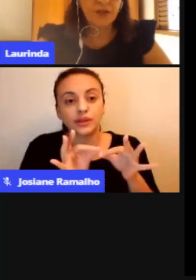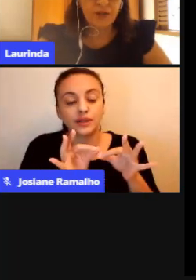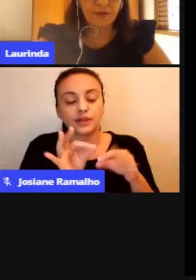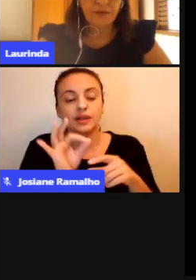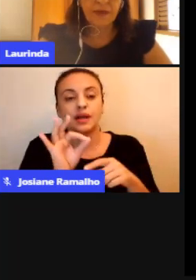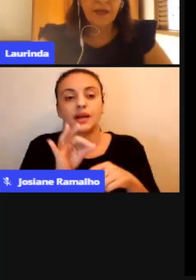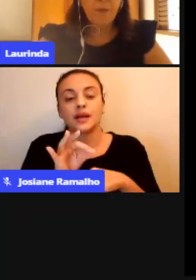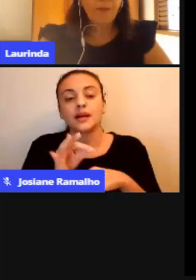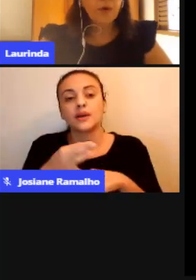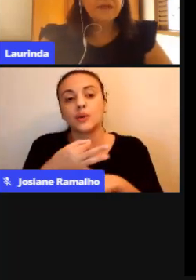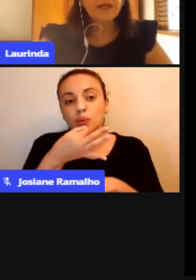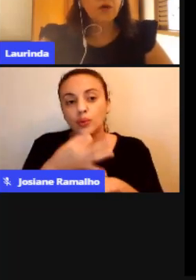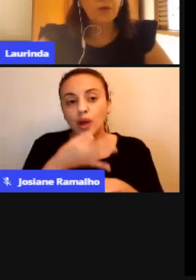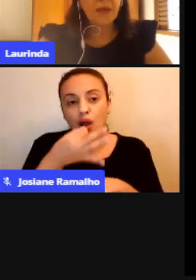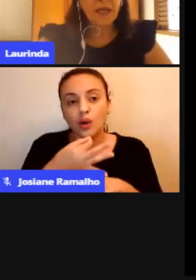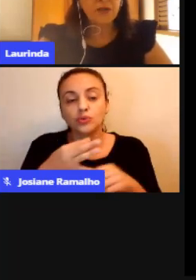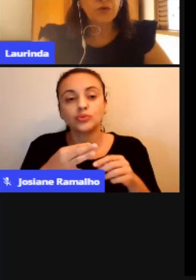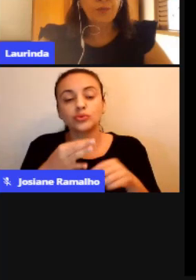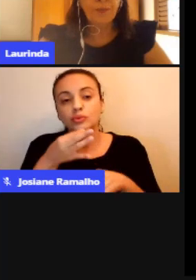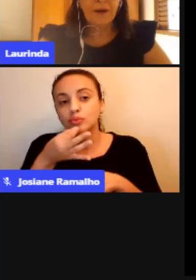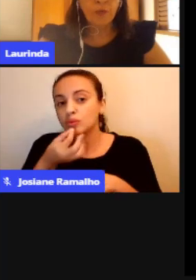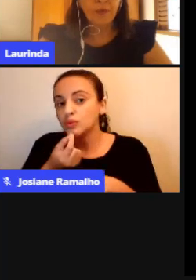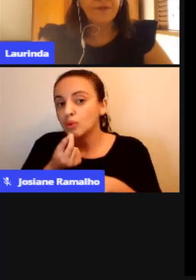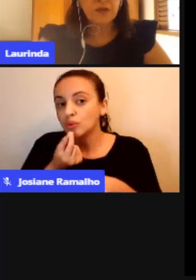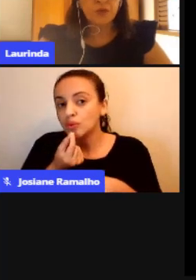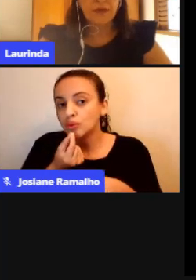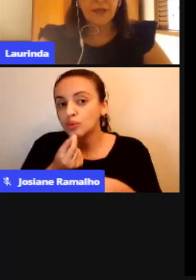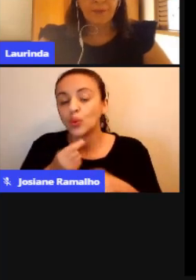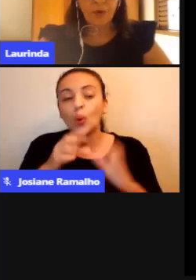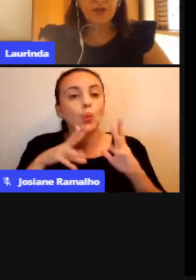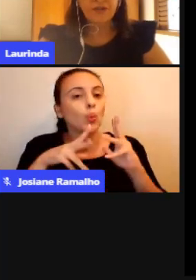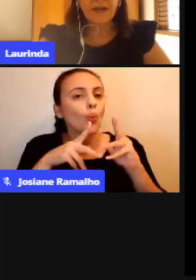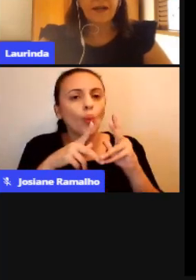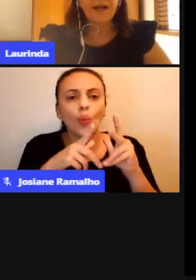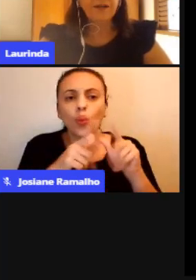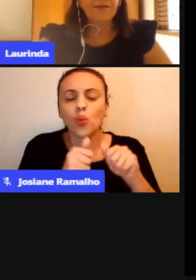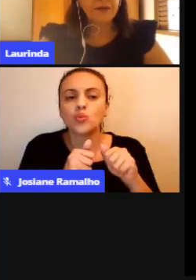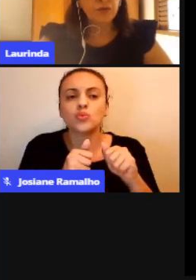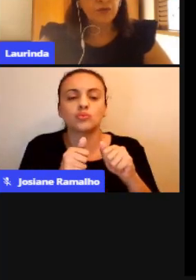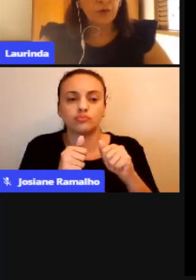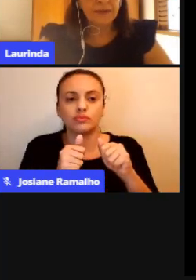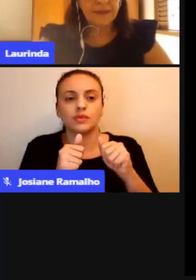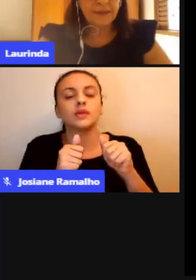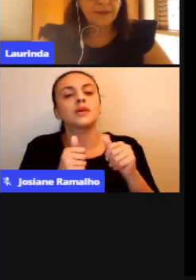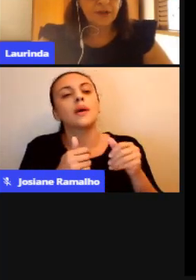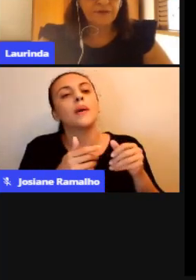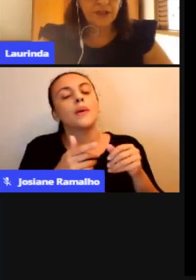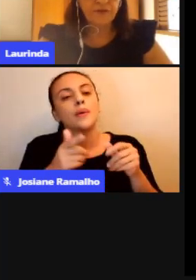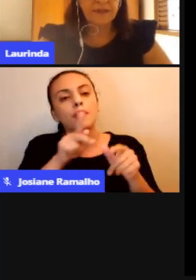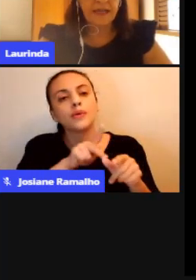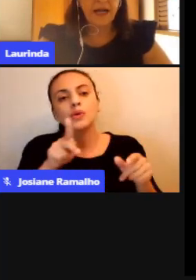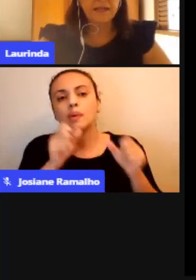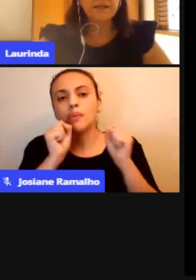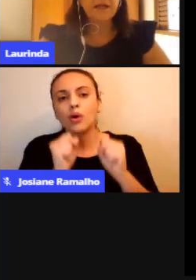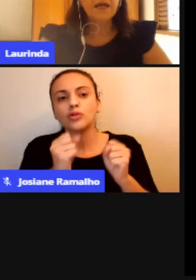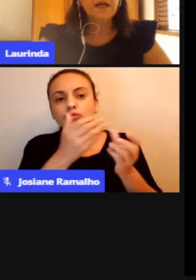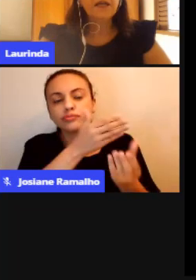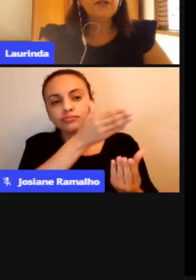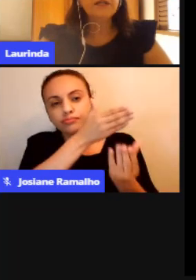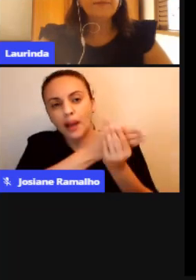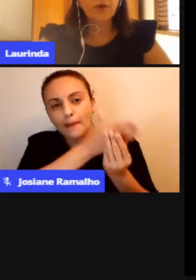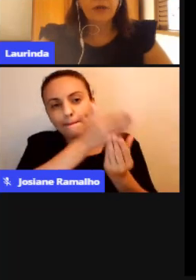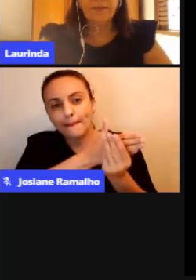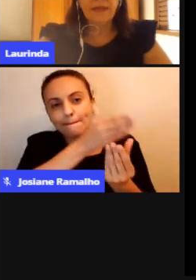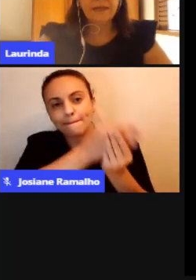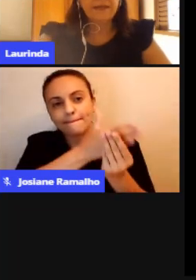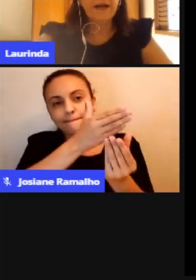durante o ano letivo. Posteriormente, o professor ele pode estar arquivando todas as atividades